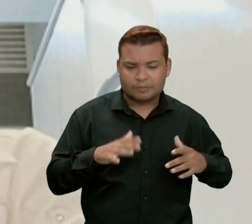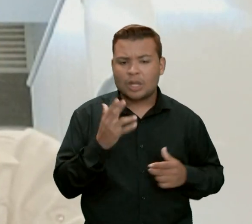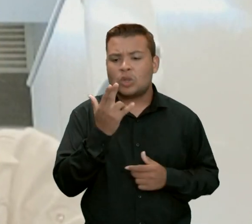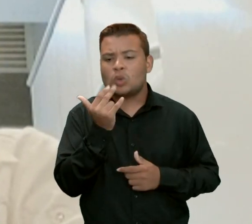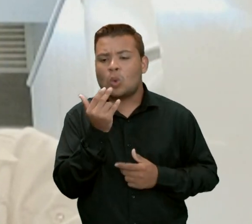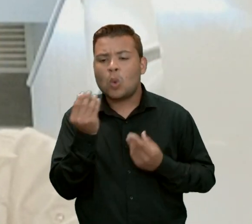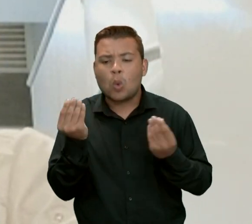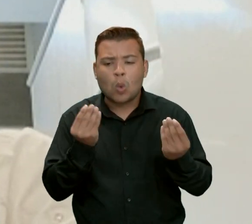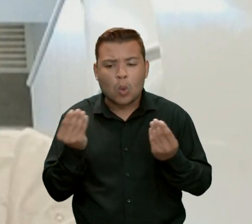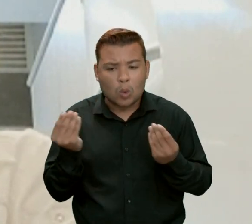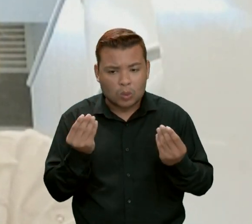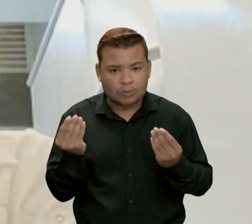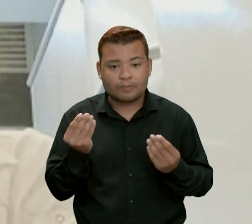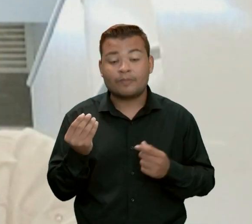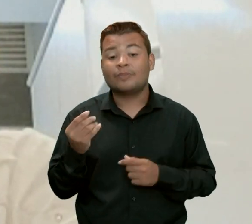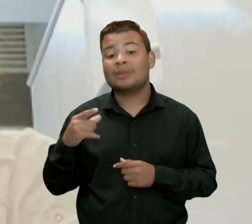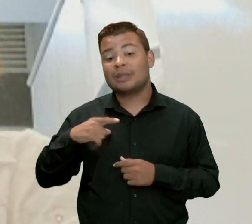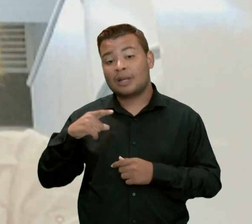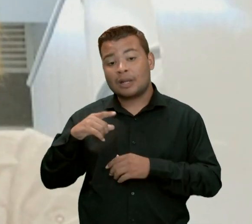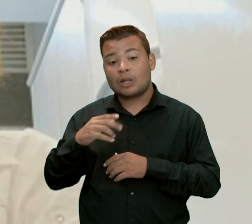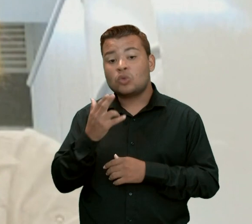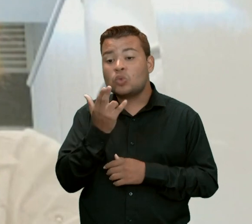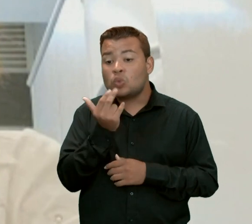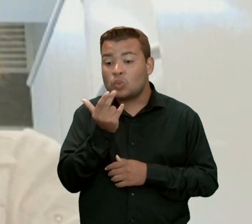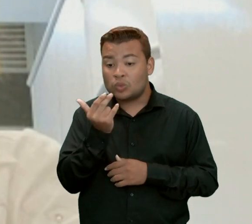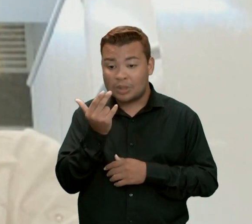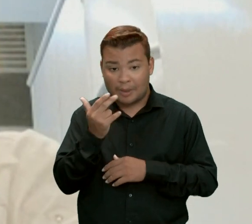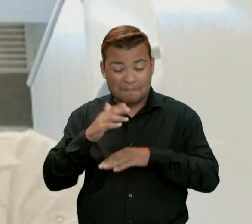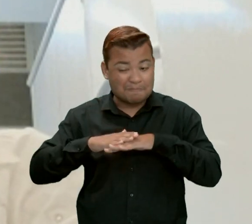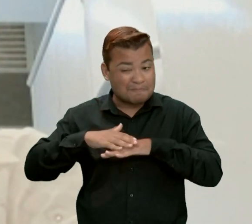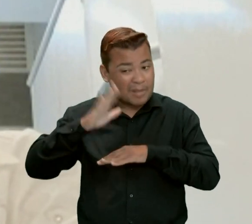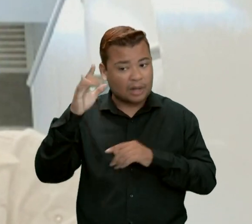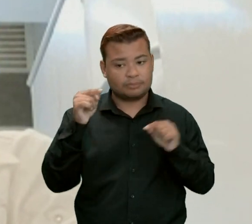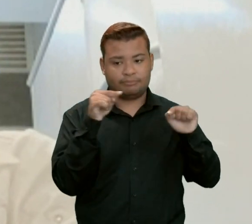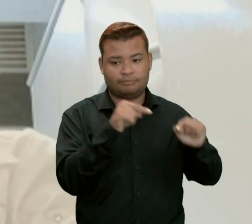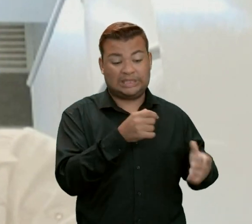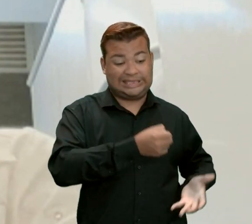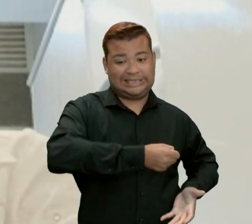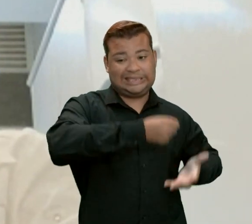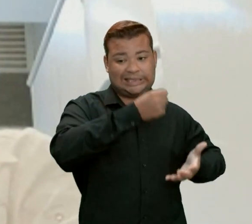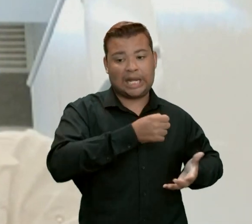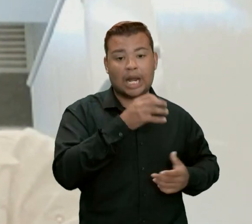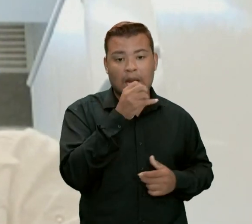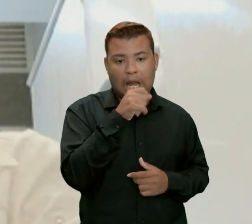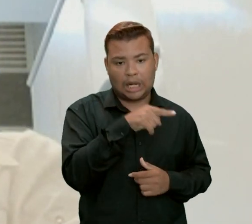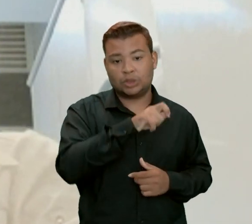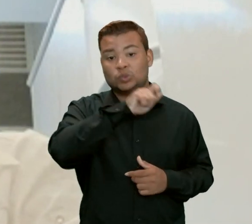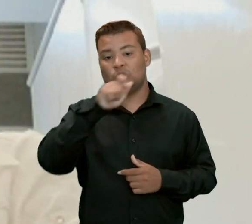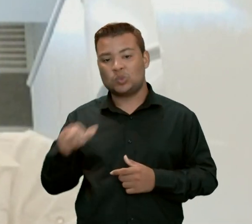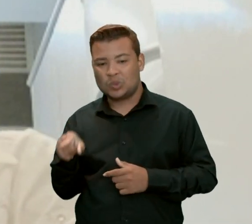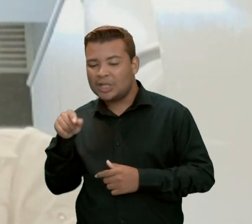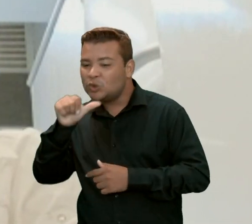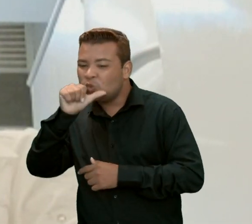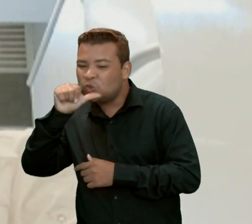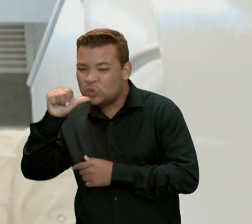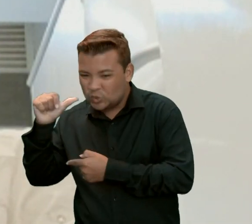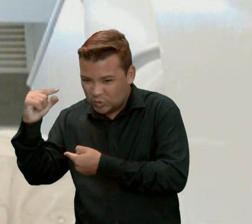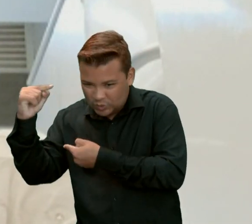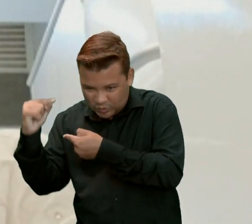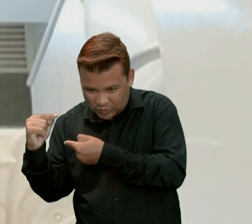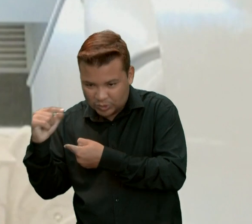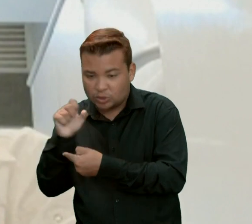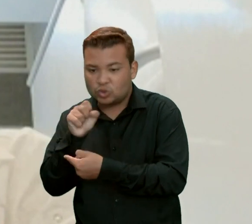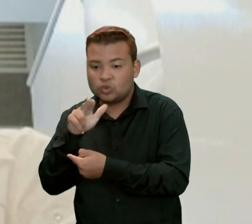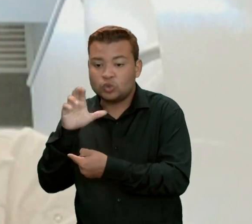tem mais valor nutricional no saco de laranja do que no suco em caixinha, né? E